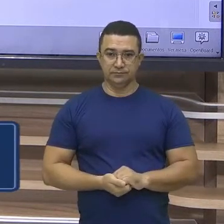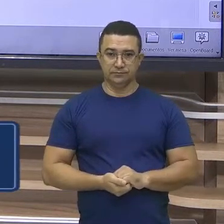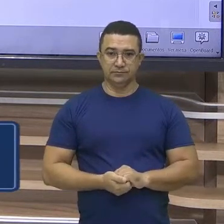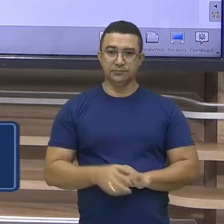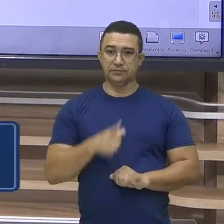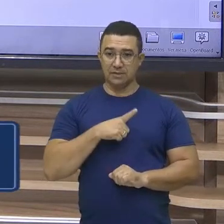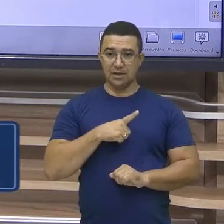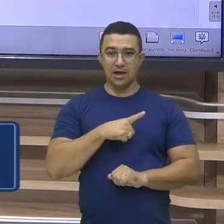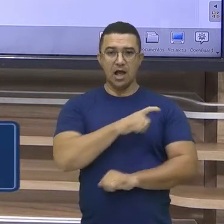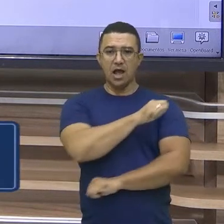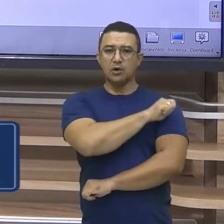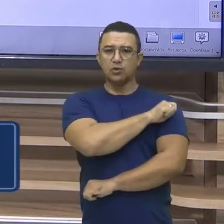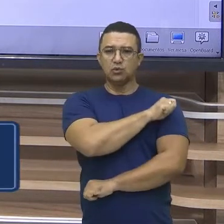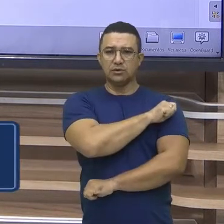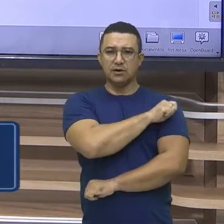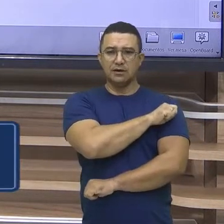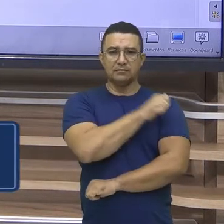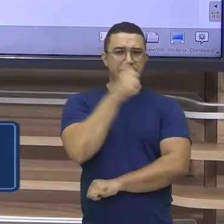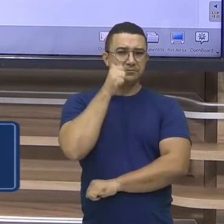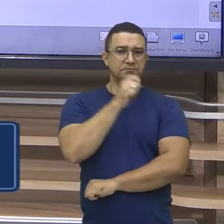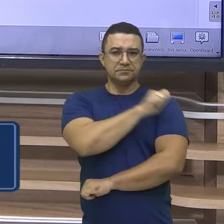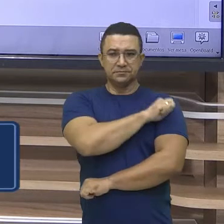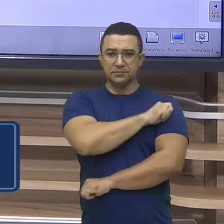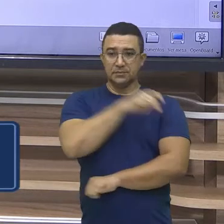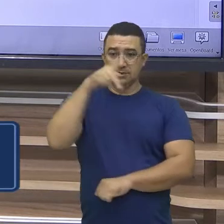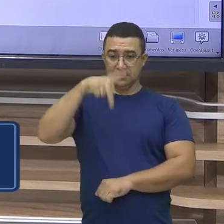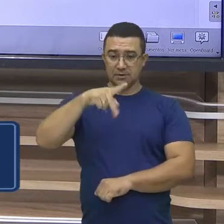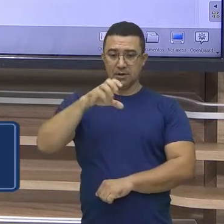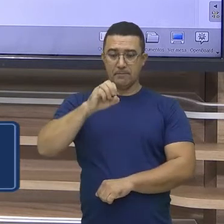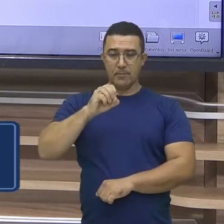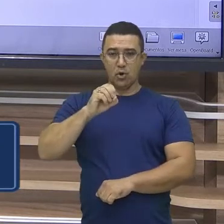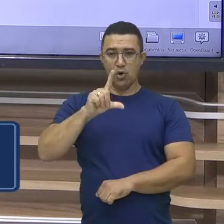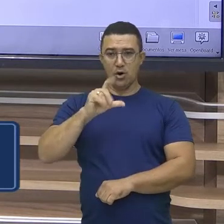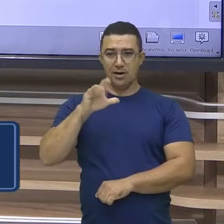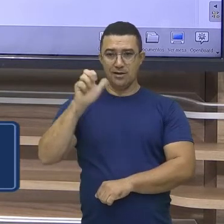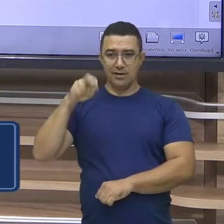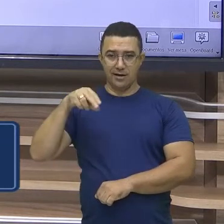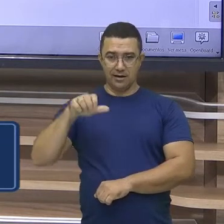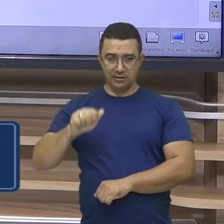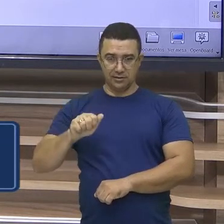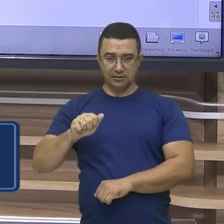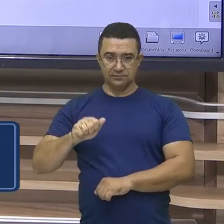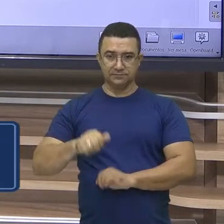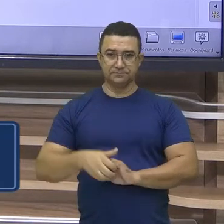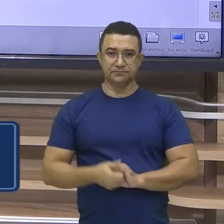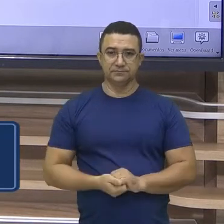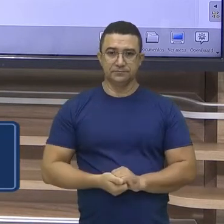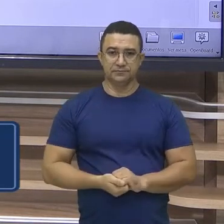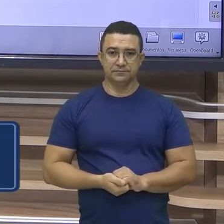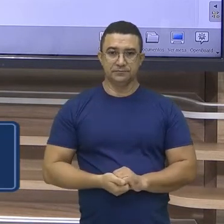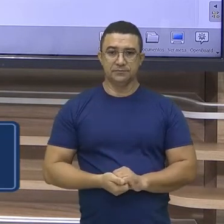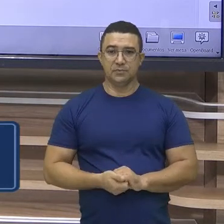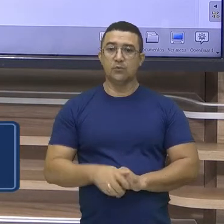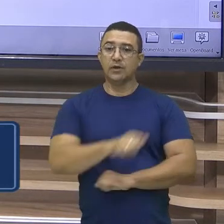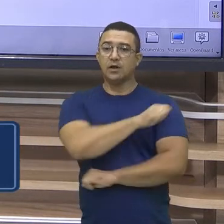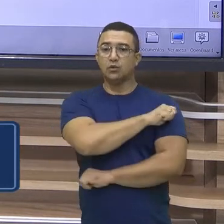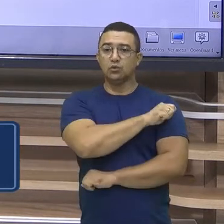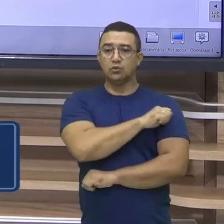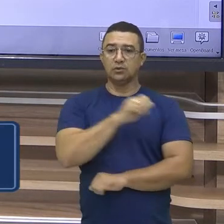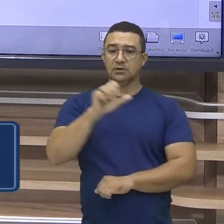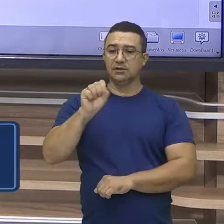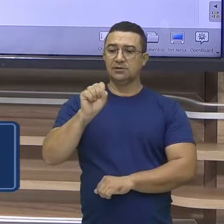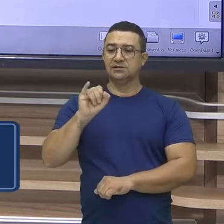aluna Poliana, né? Ali o primeiro nosso aluno ali é o Cid, né? Colocando como resposta ali letra